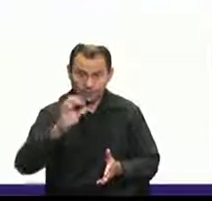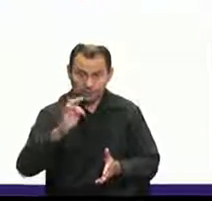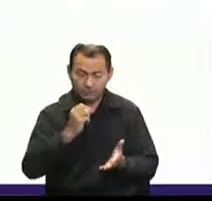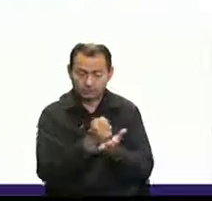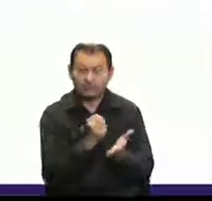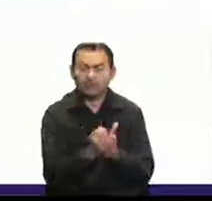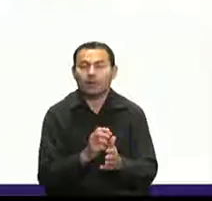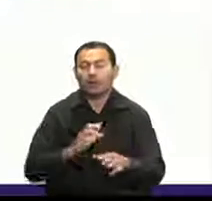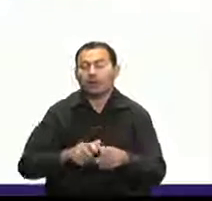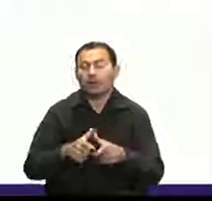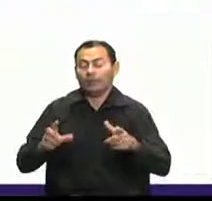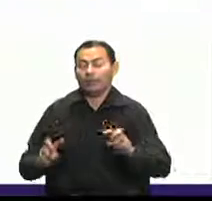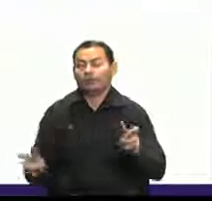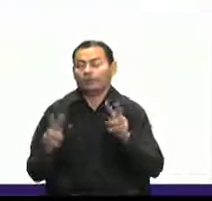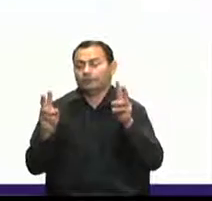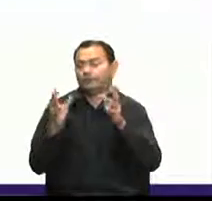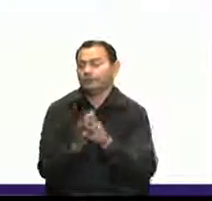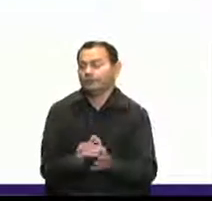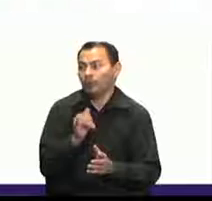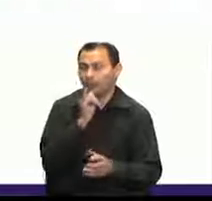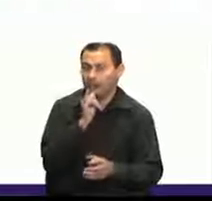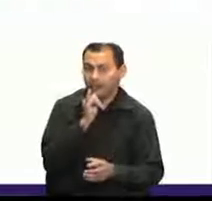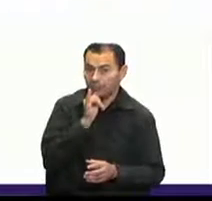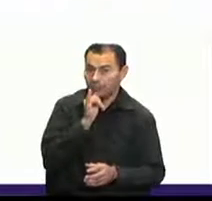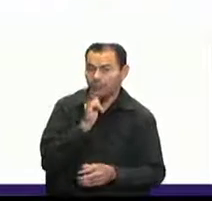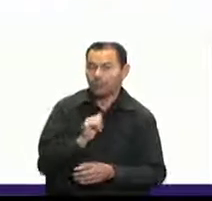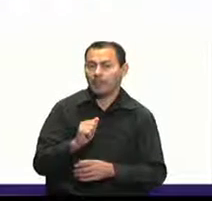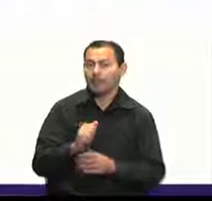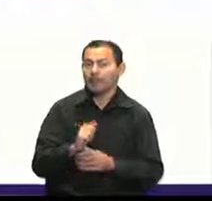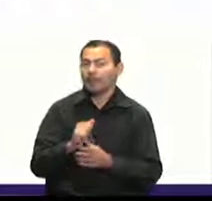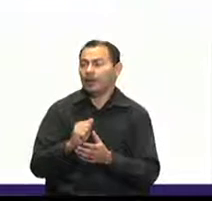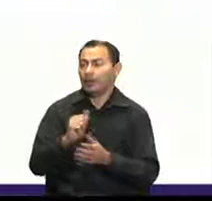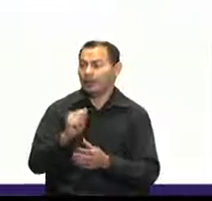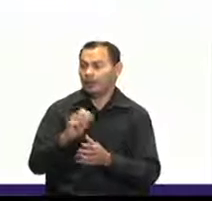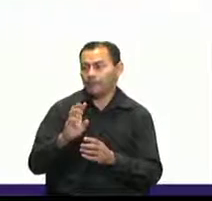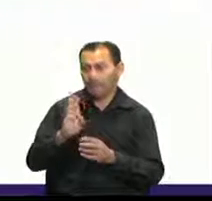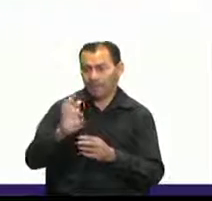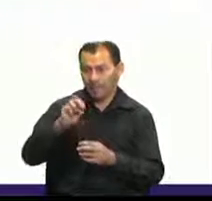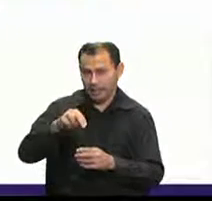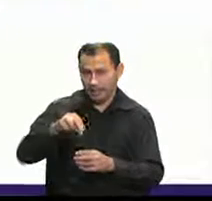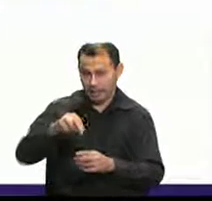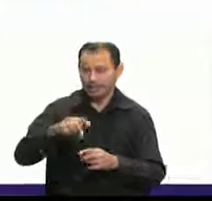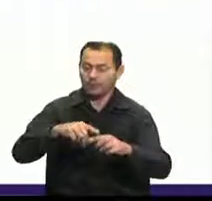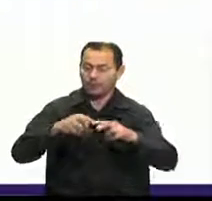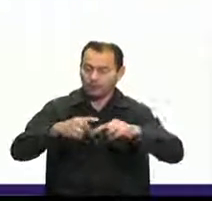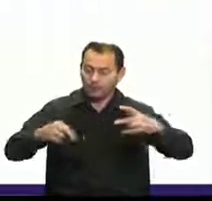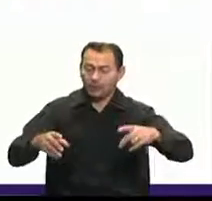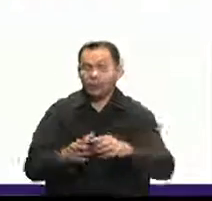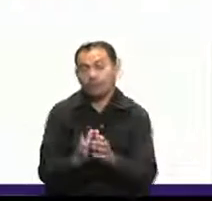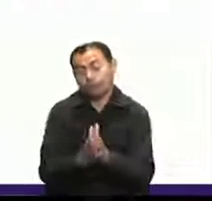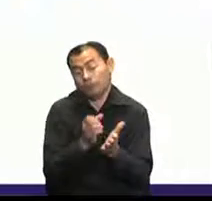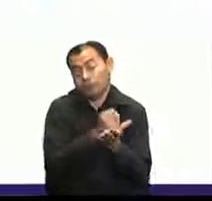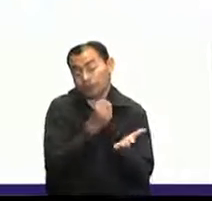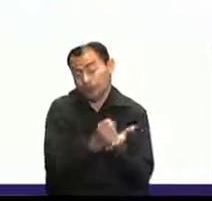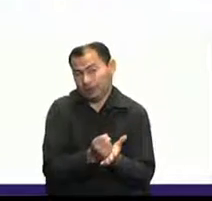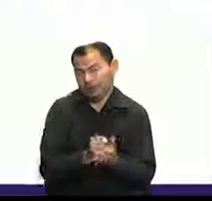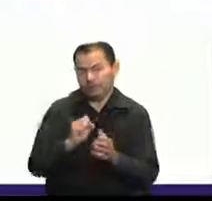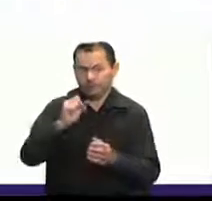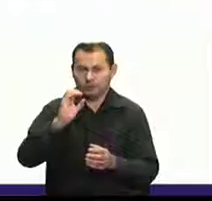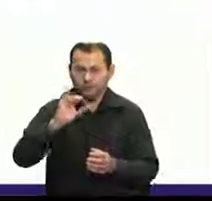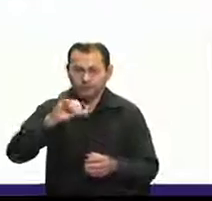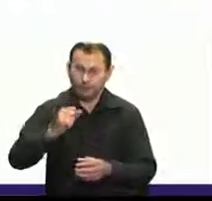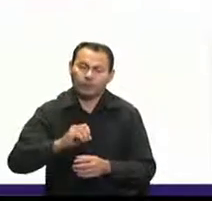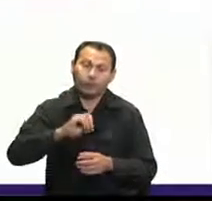valor de um ativo subjacente por exemplo o ativo subjacente pode ser físico como por exemplo um contrato de soja